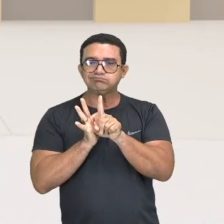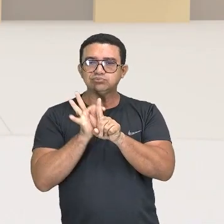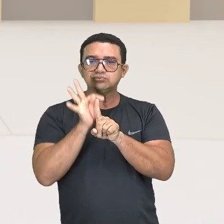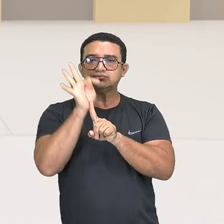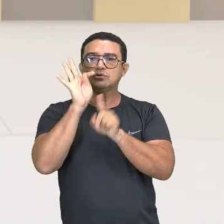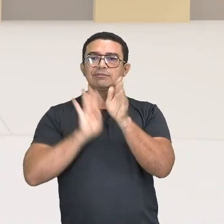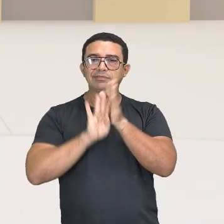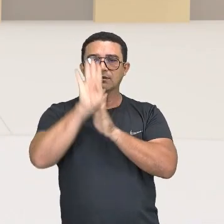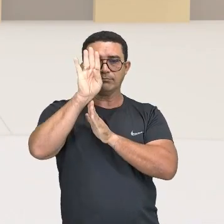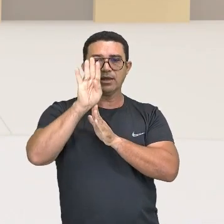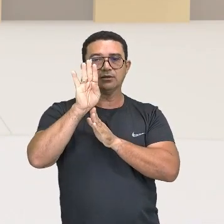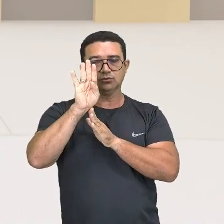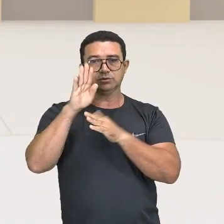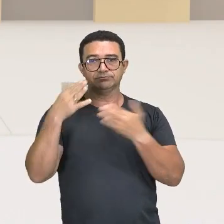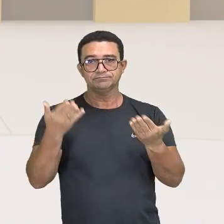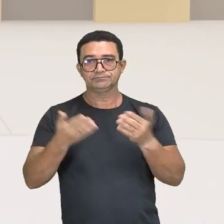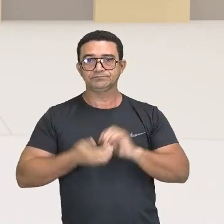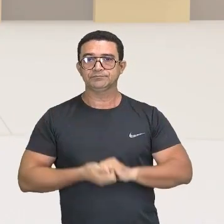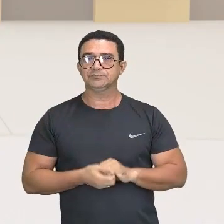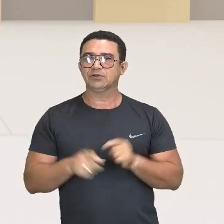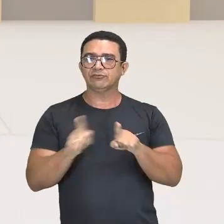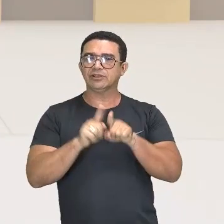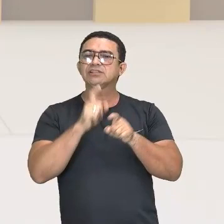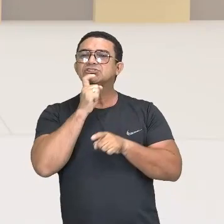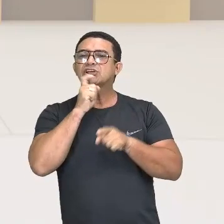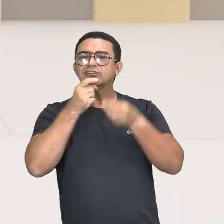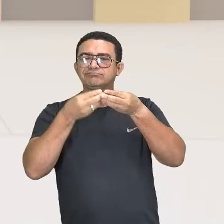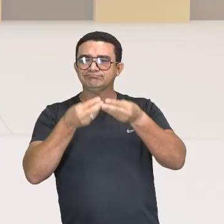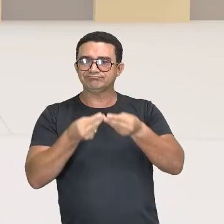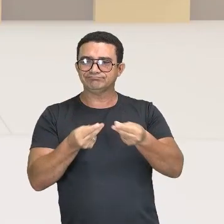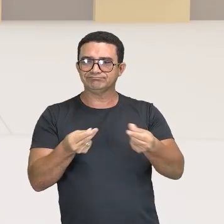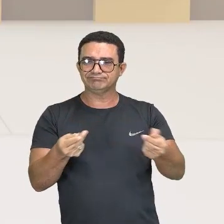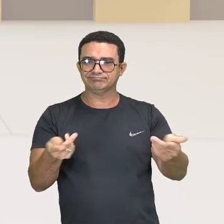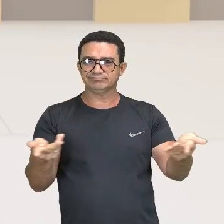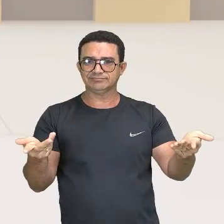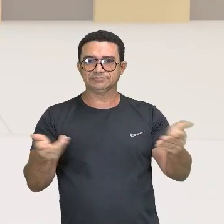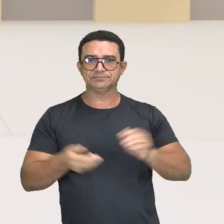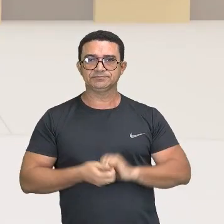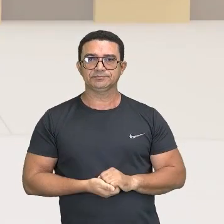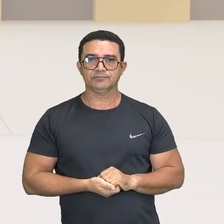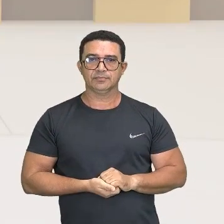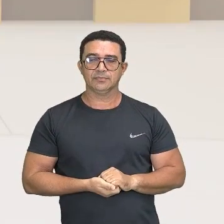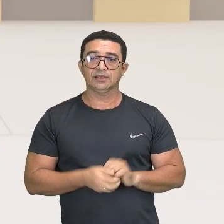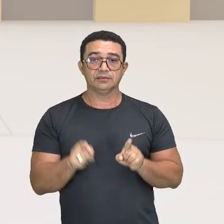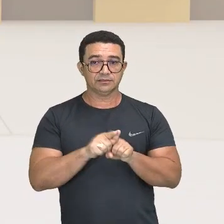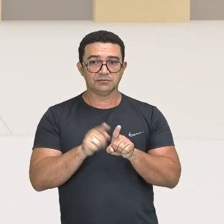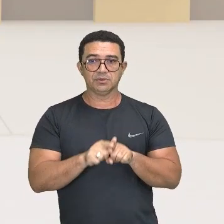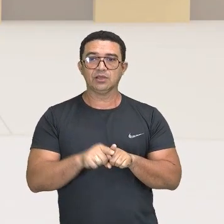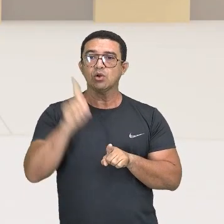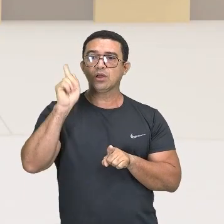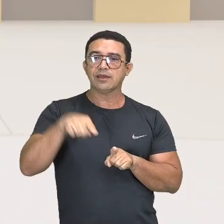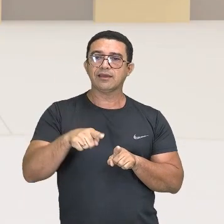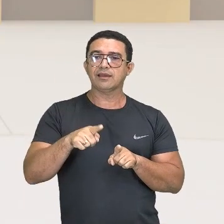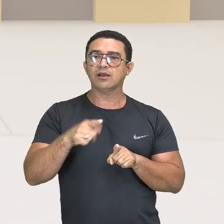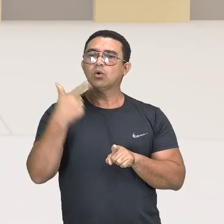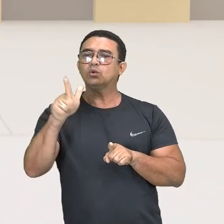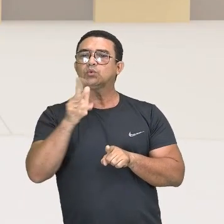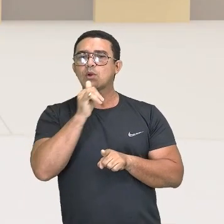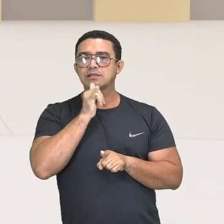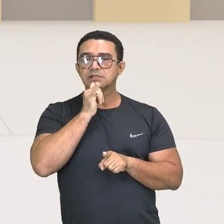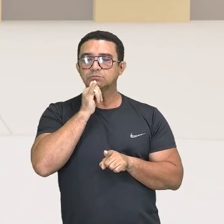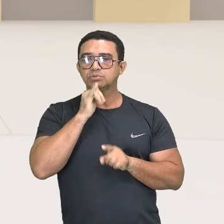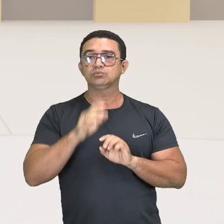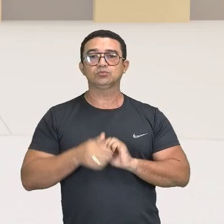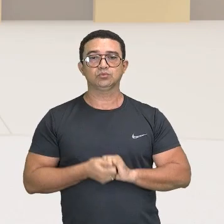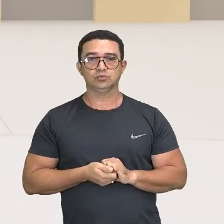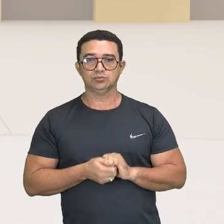observa como exemplo, aí, o primeiro, o derretimento das calotas polares. E aí, por outro lado, a gente tem também um outro exemplo, que é o